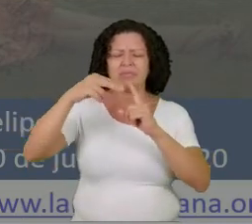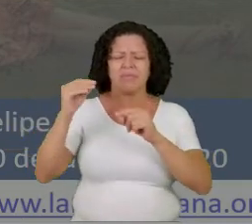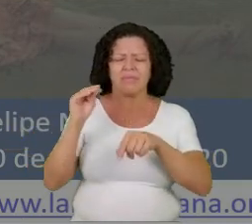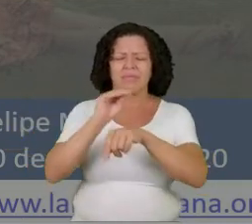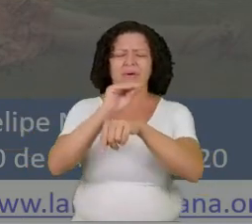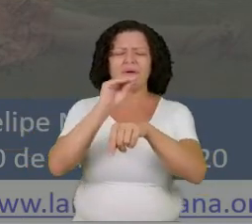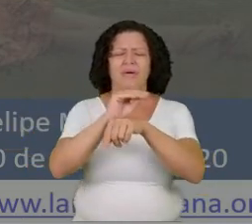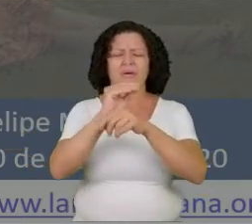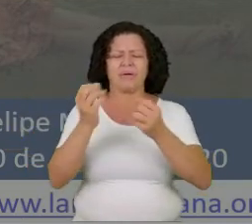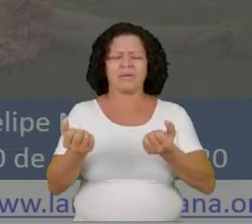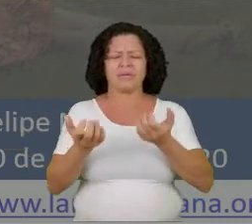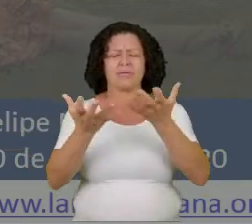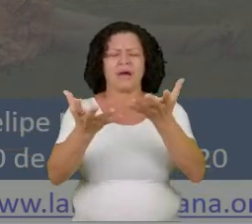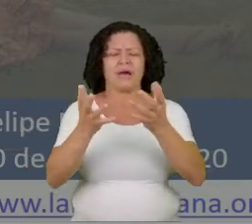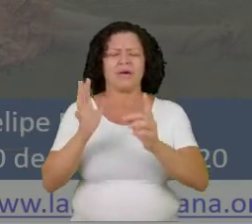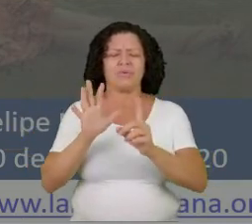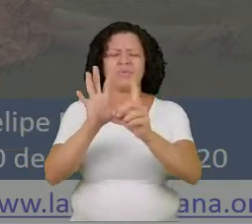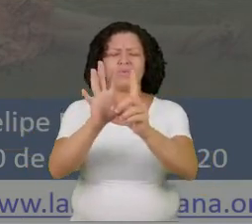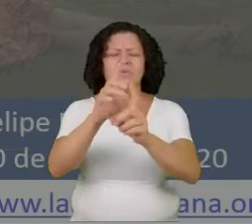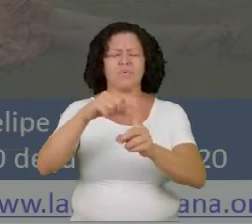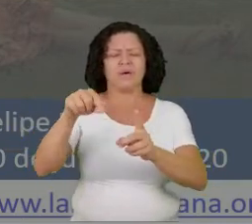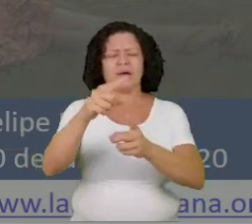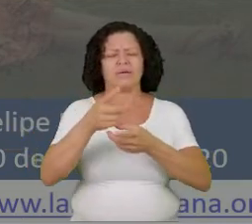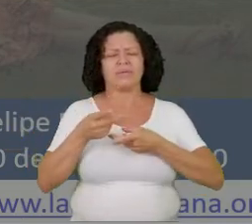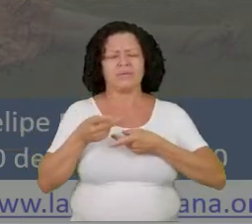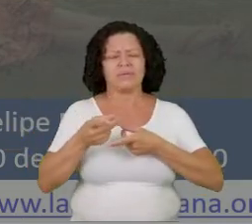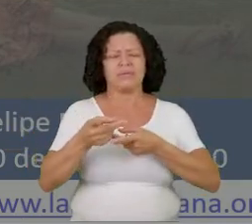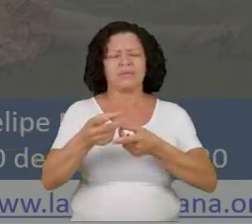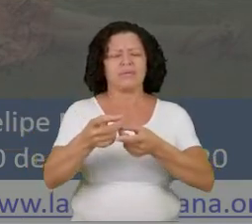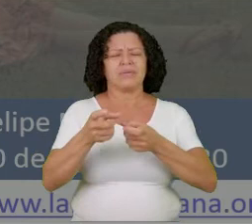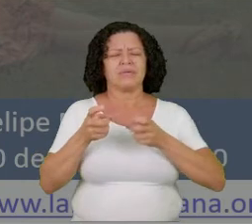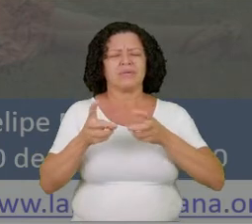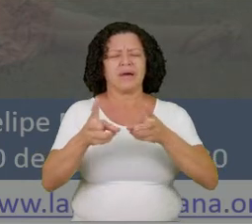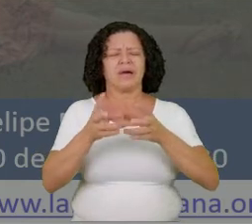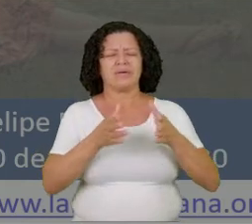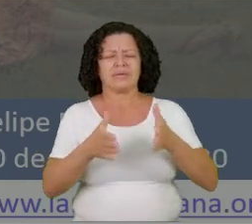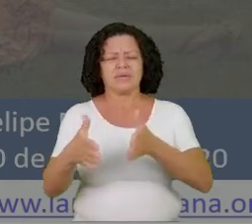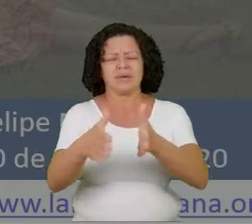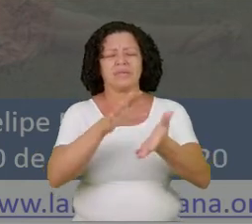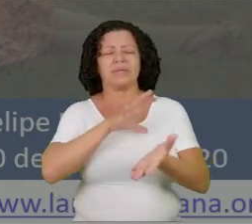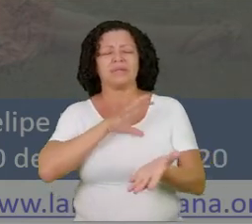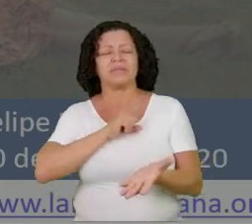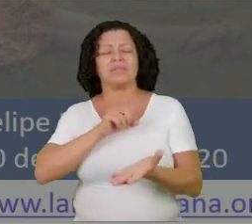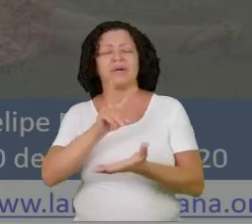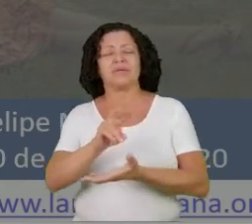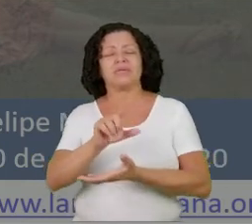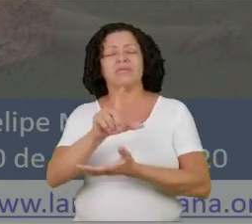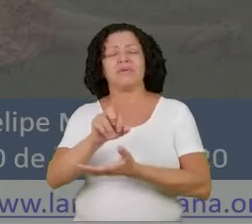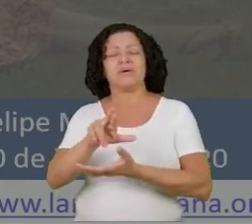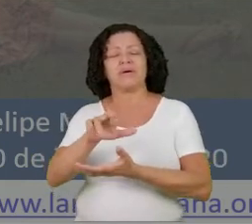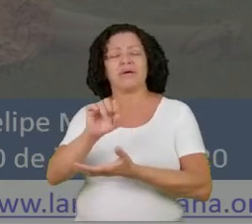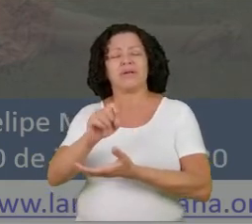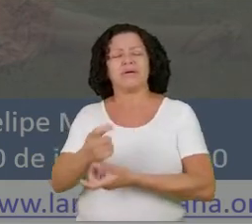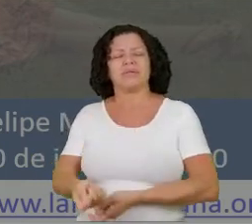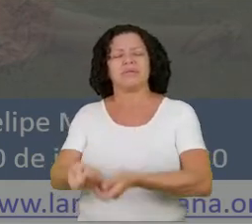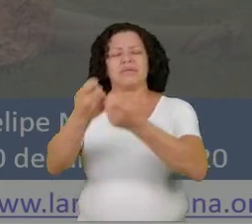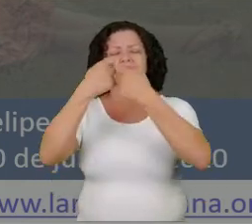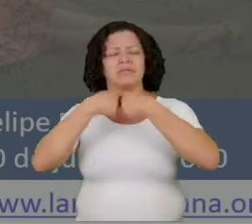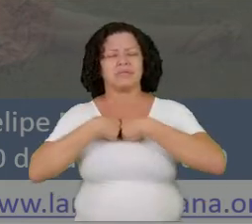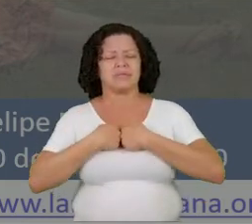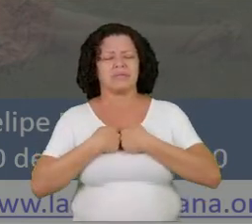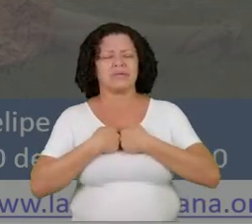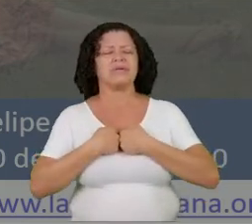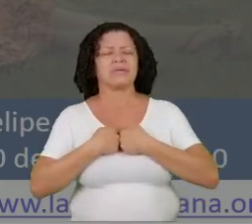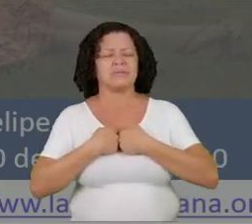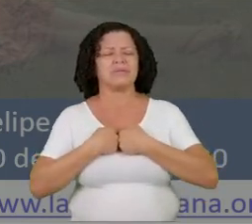iluminando, nos intuindo, para que sigamos o caminho do amor e dos valores que nos foram